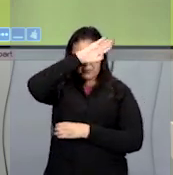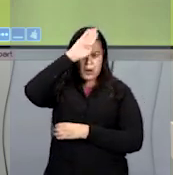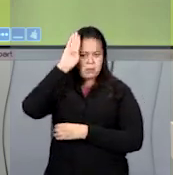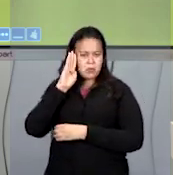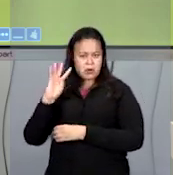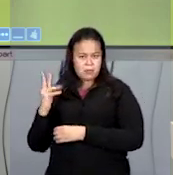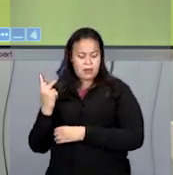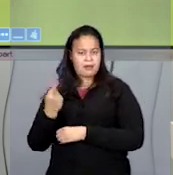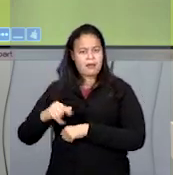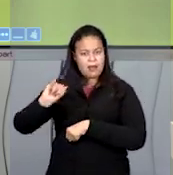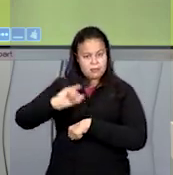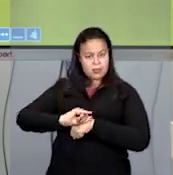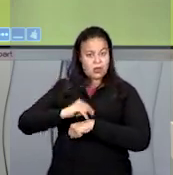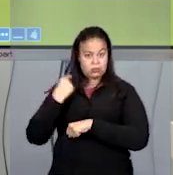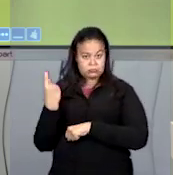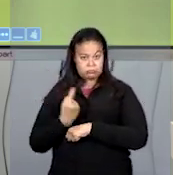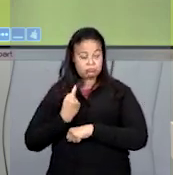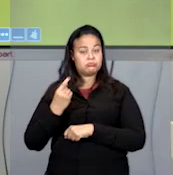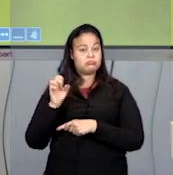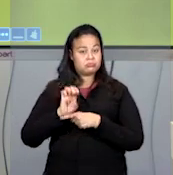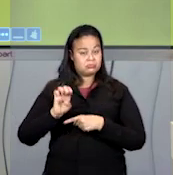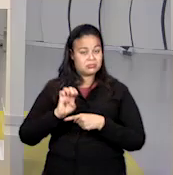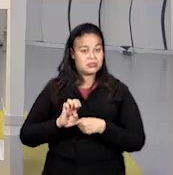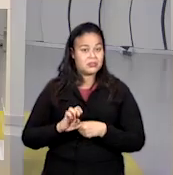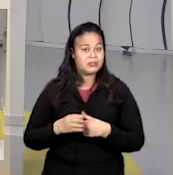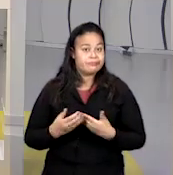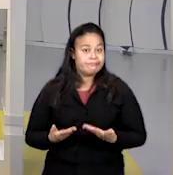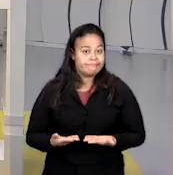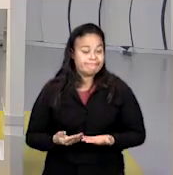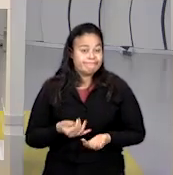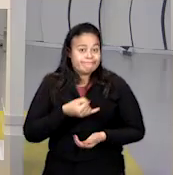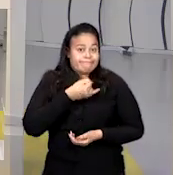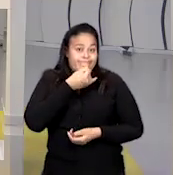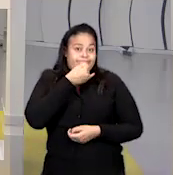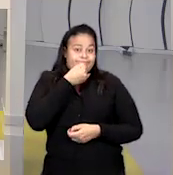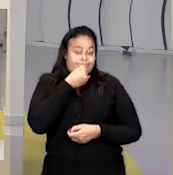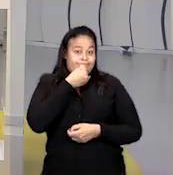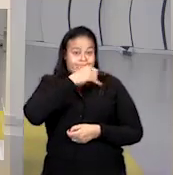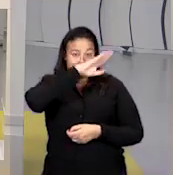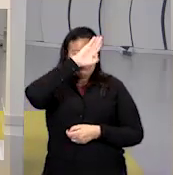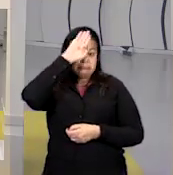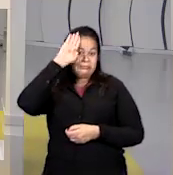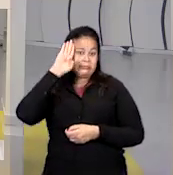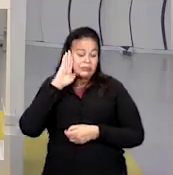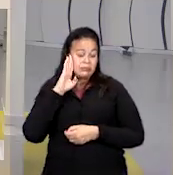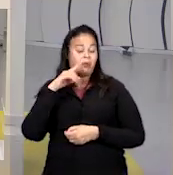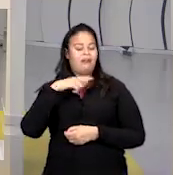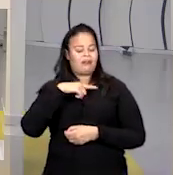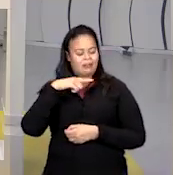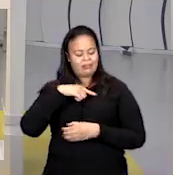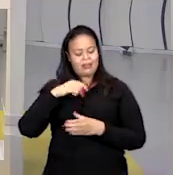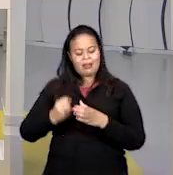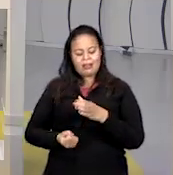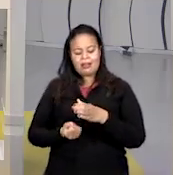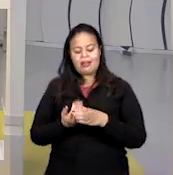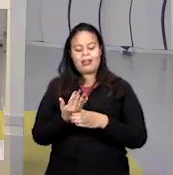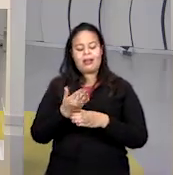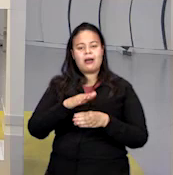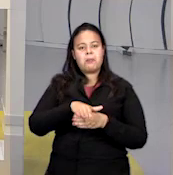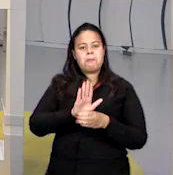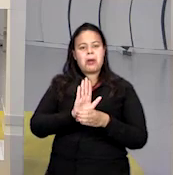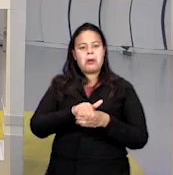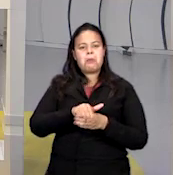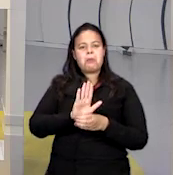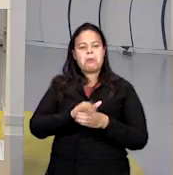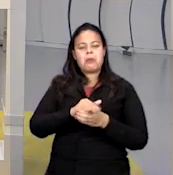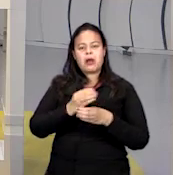Capital do nosso estado. E, infelizmente, a Lagoa da Pampulha recebe muito esgoto doméstico que vem lá da